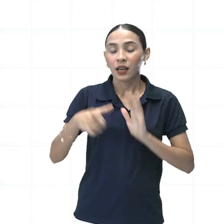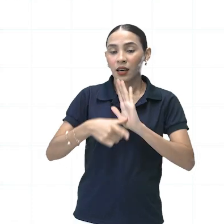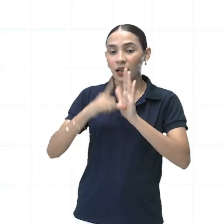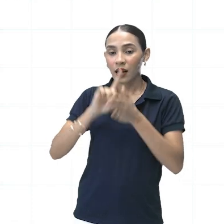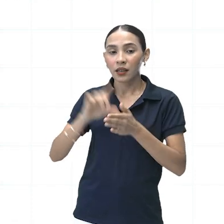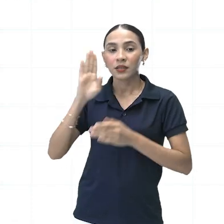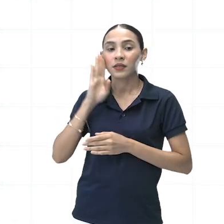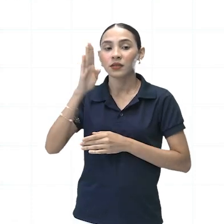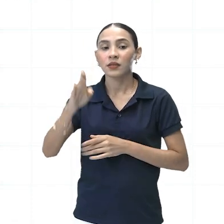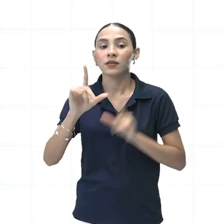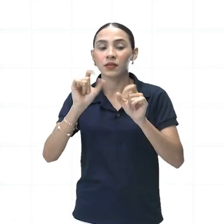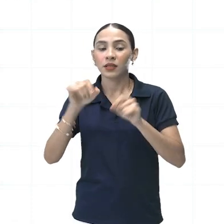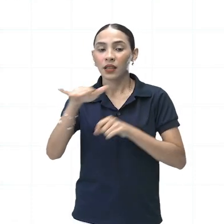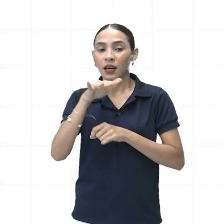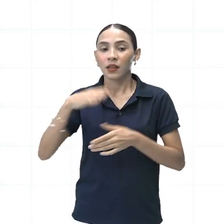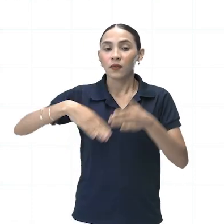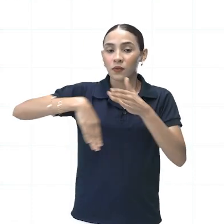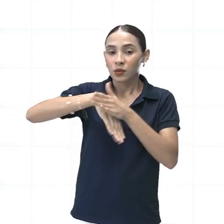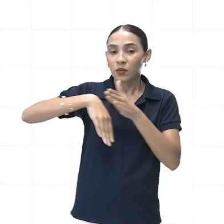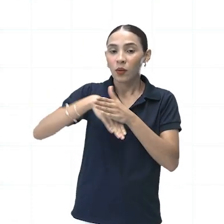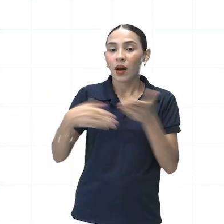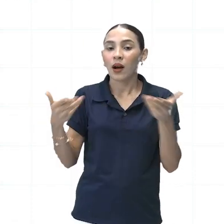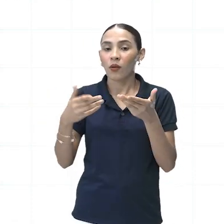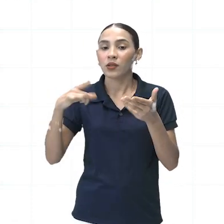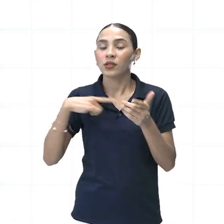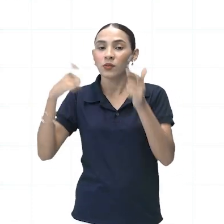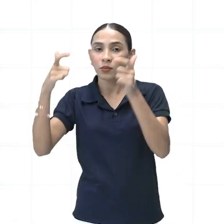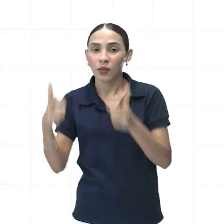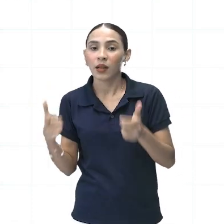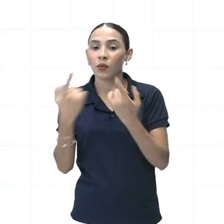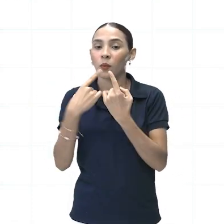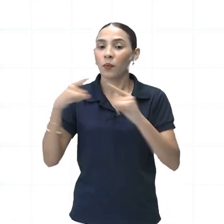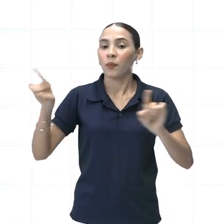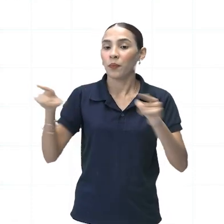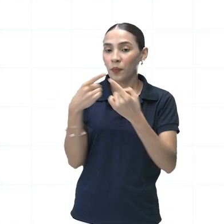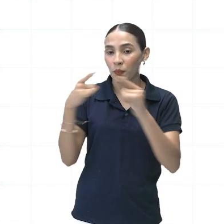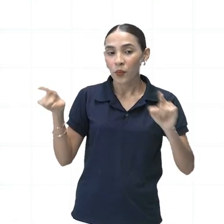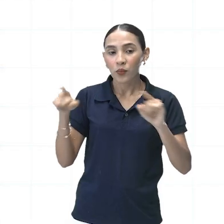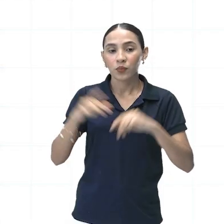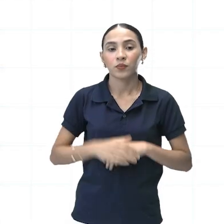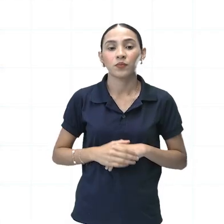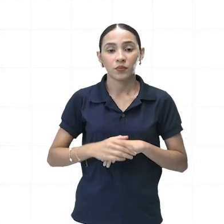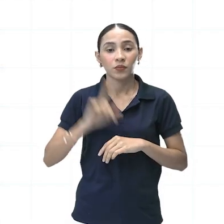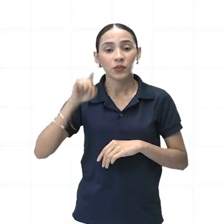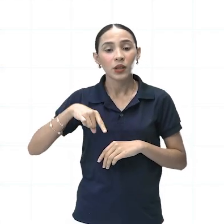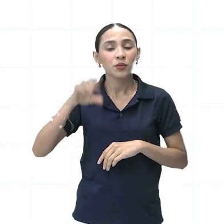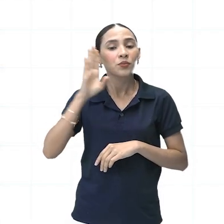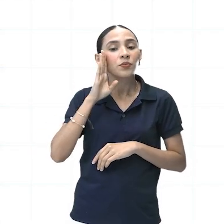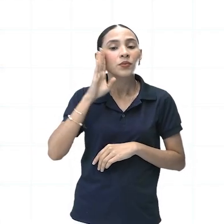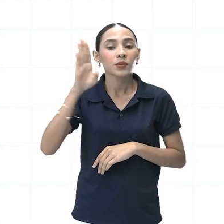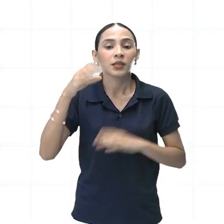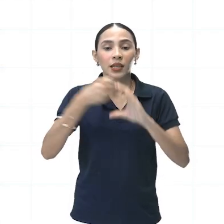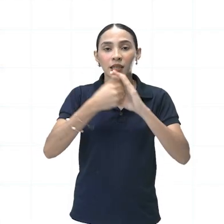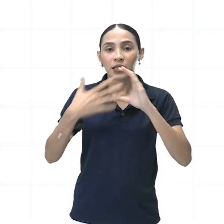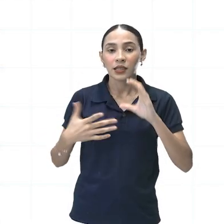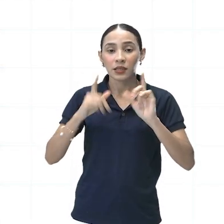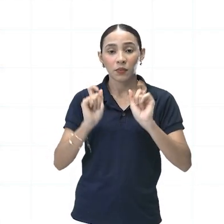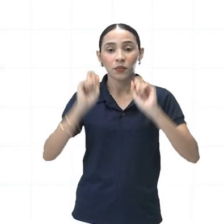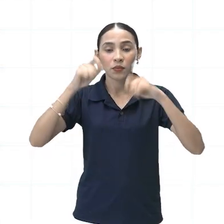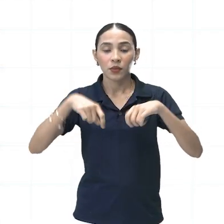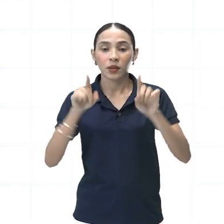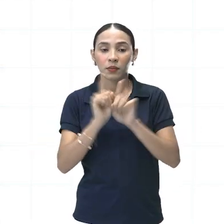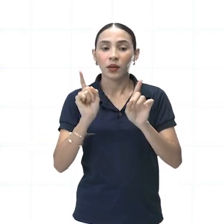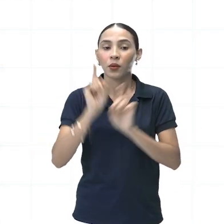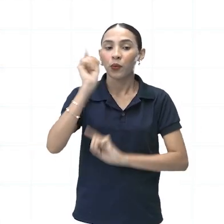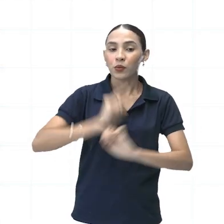antes era direcionado ao futebol passou a ser ocupado pela música. Esse foi um dos motivos que